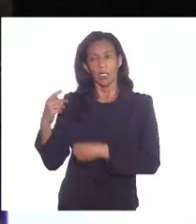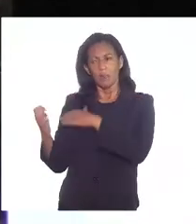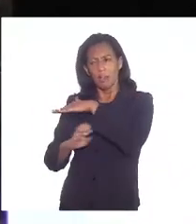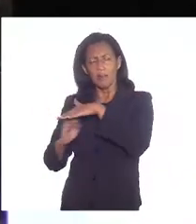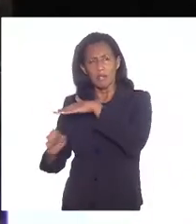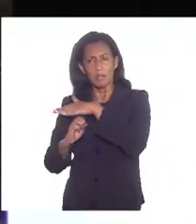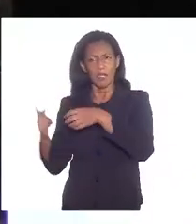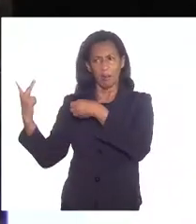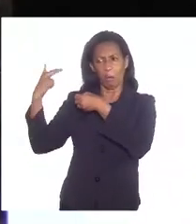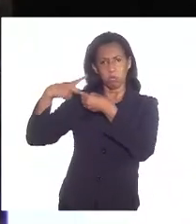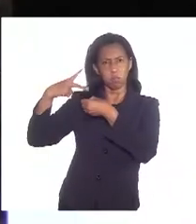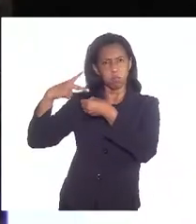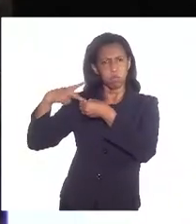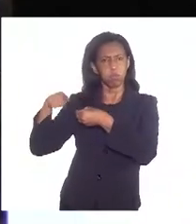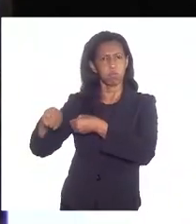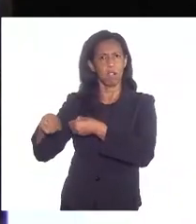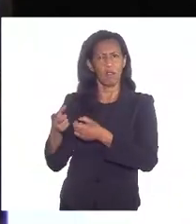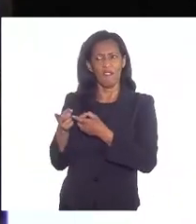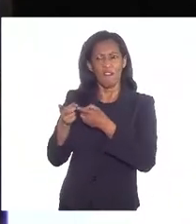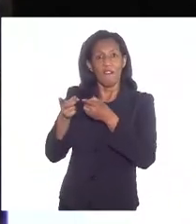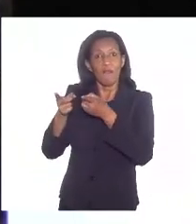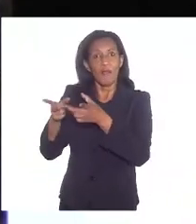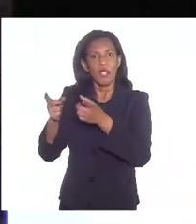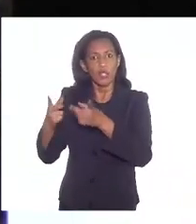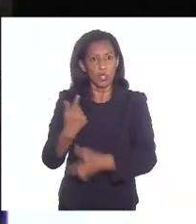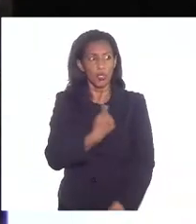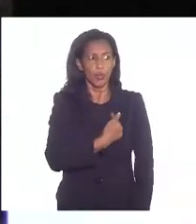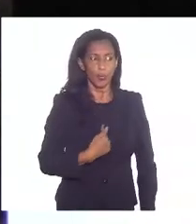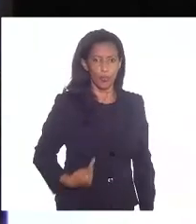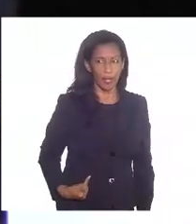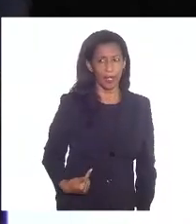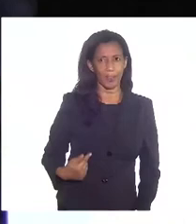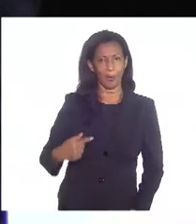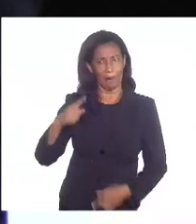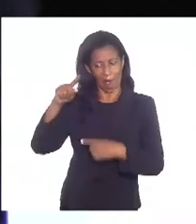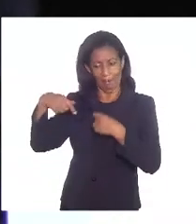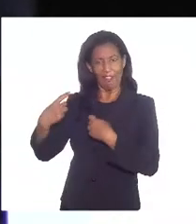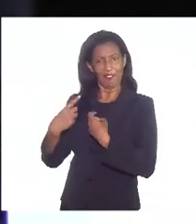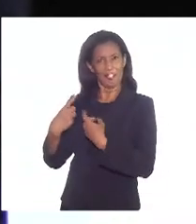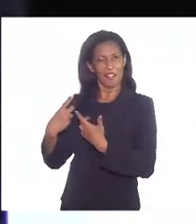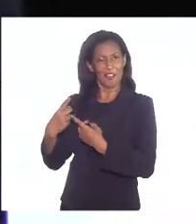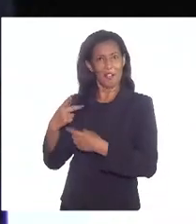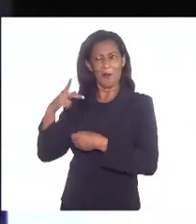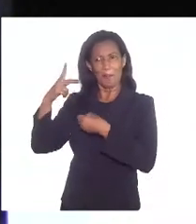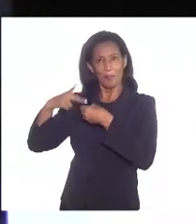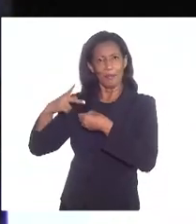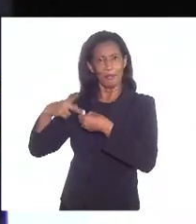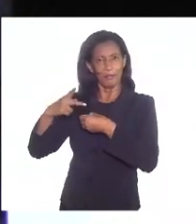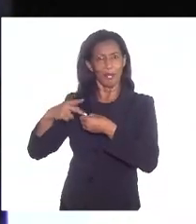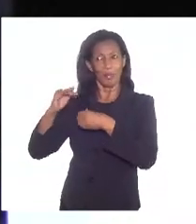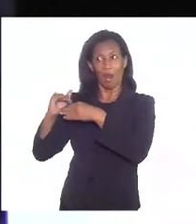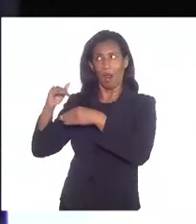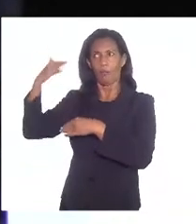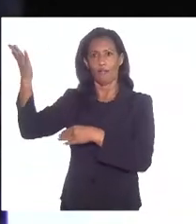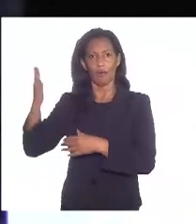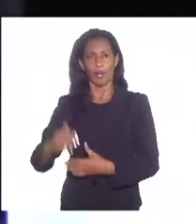produtoras de petróleo vendiam, governador, para elas mesmo o petróleo lá